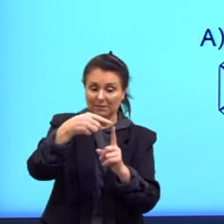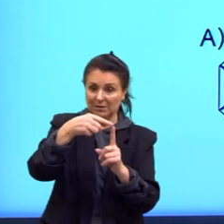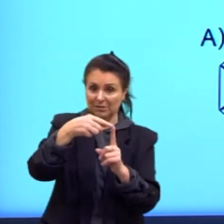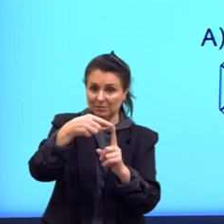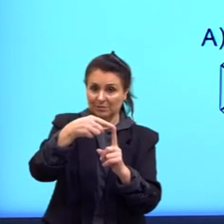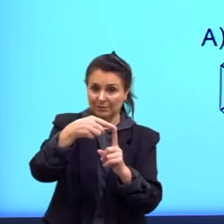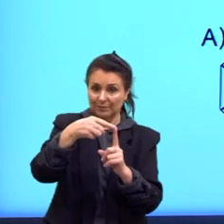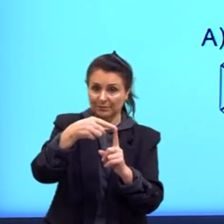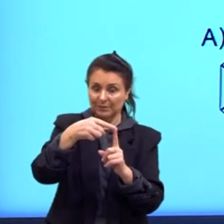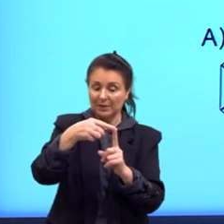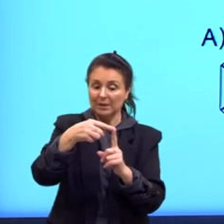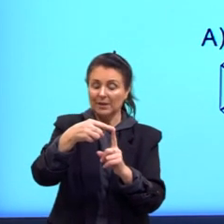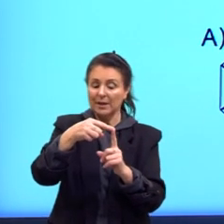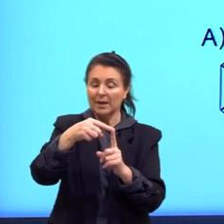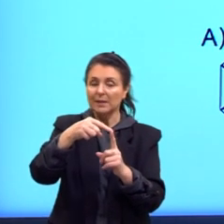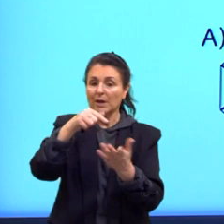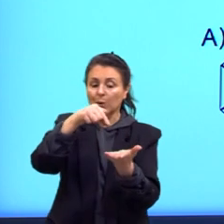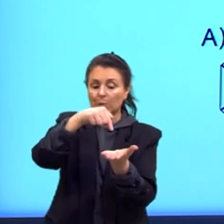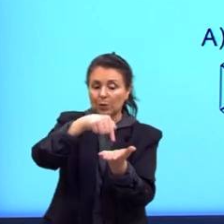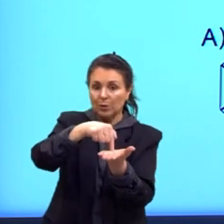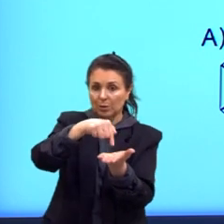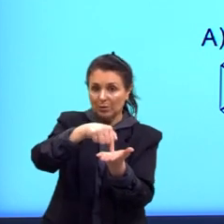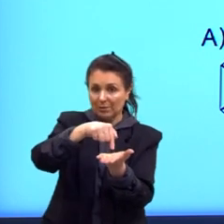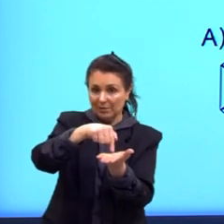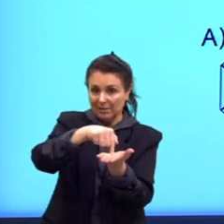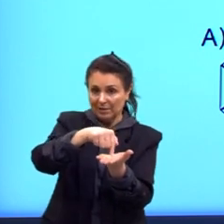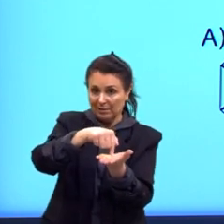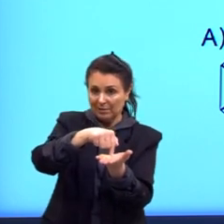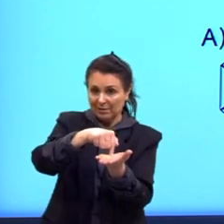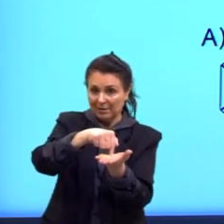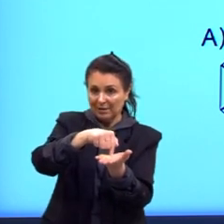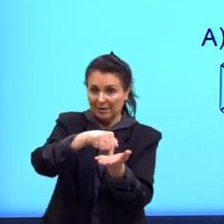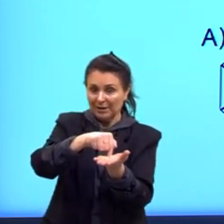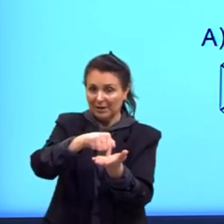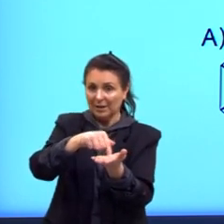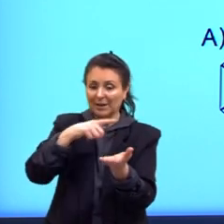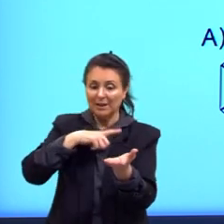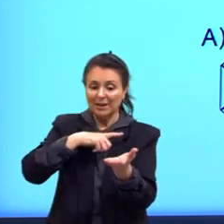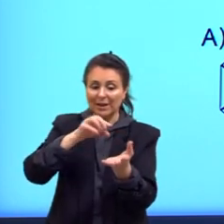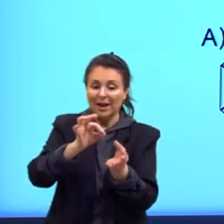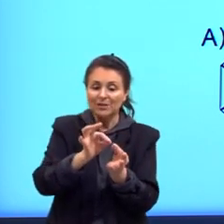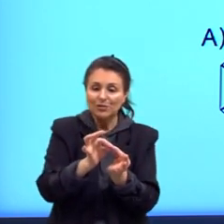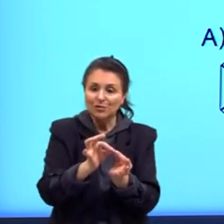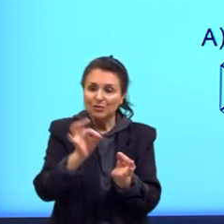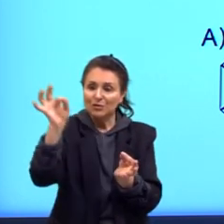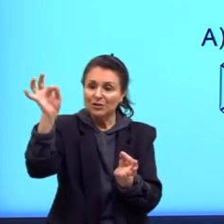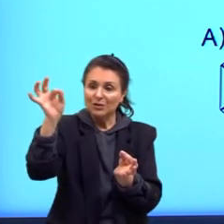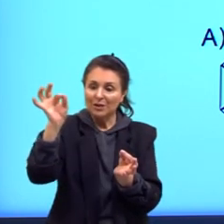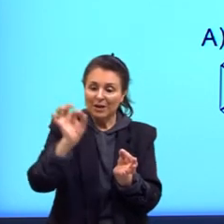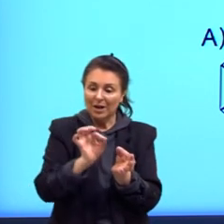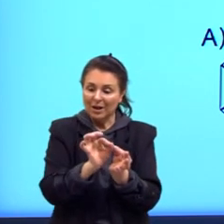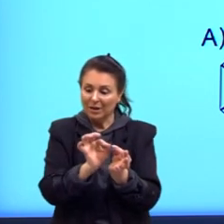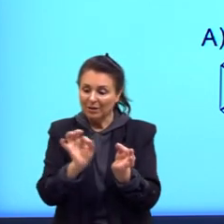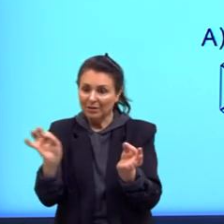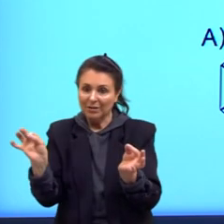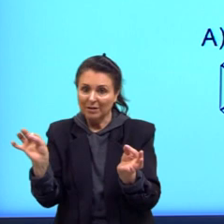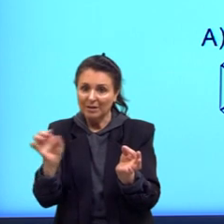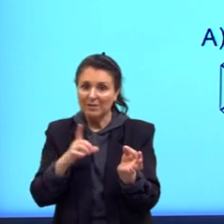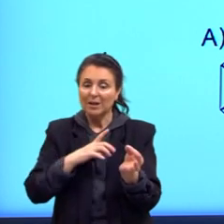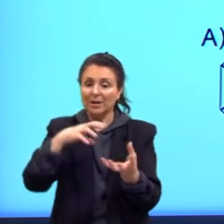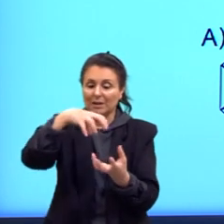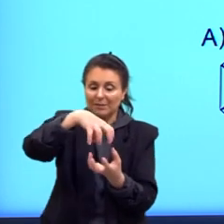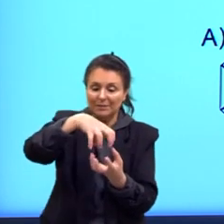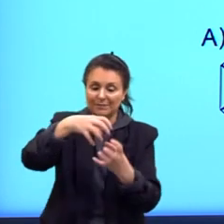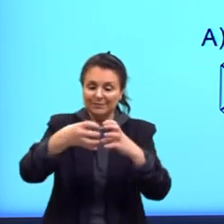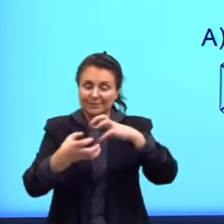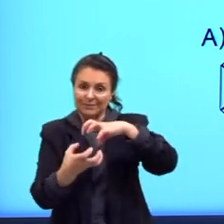aqui seria o vértice do meio ali onde se encontrariam as diagonais formando então Aquela nossa esfera